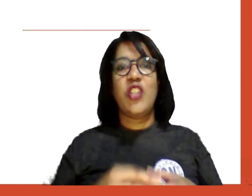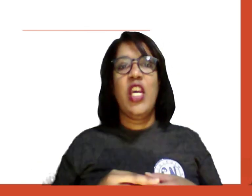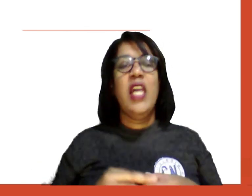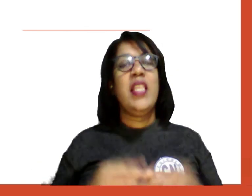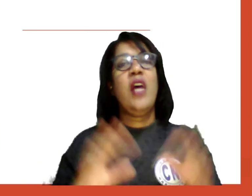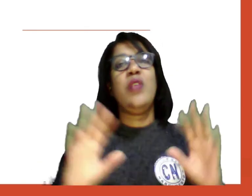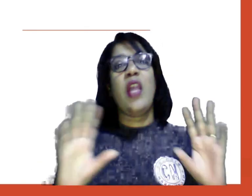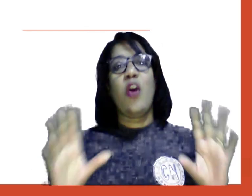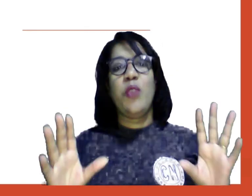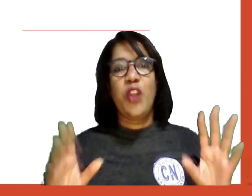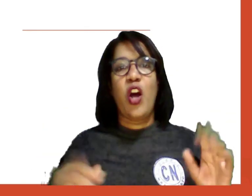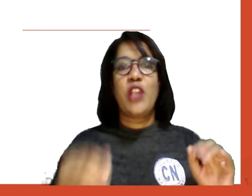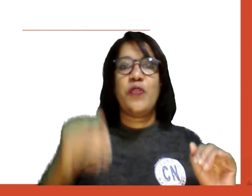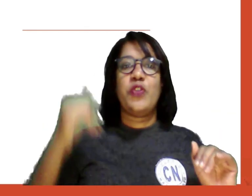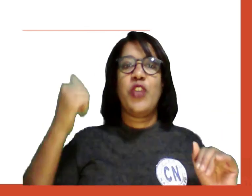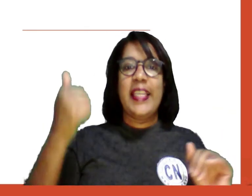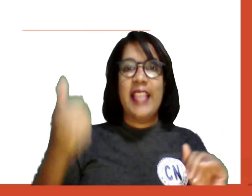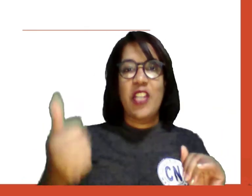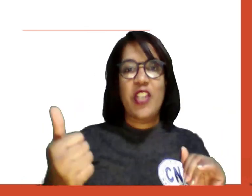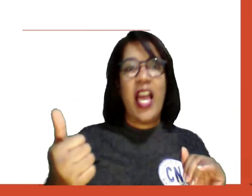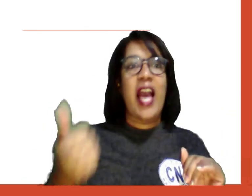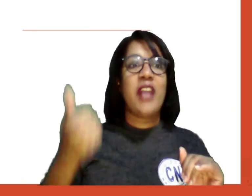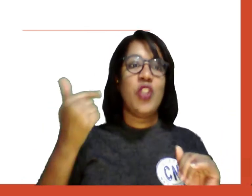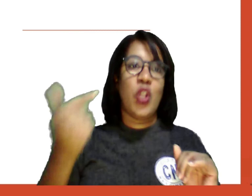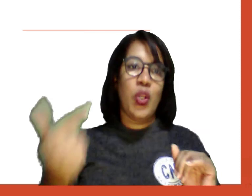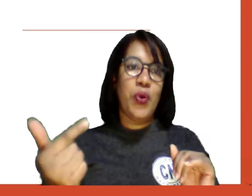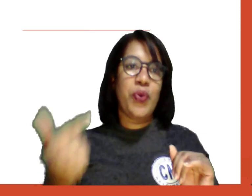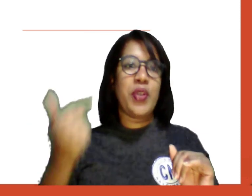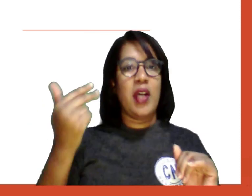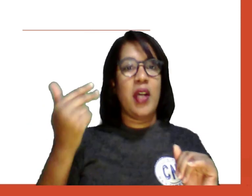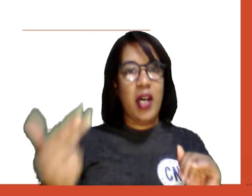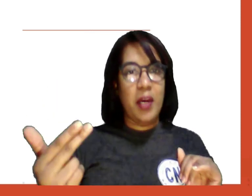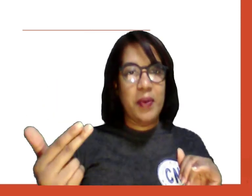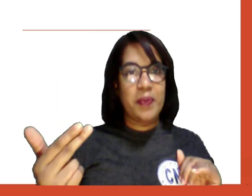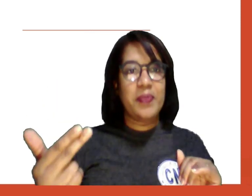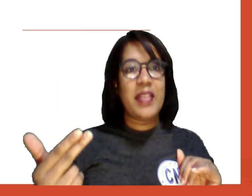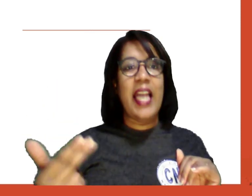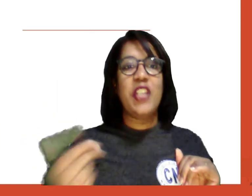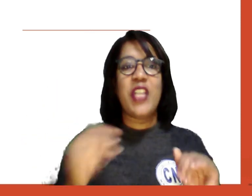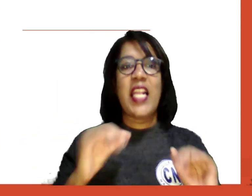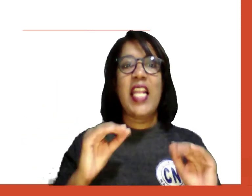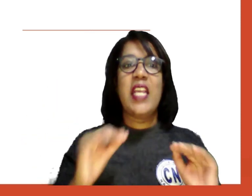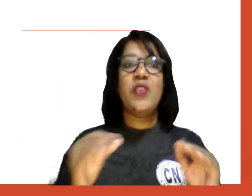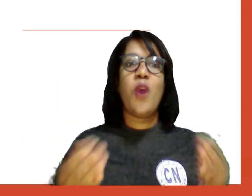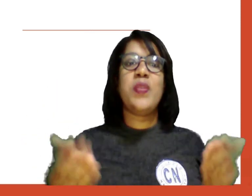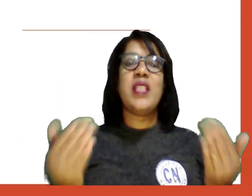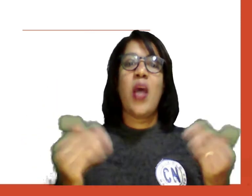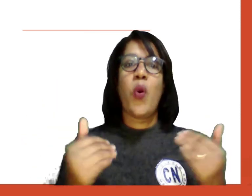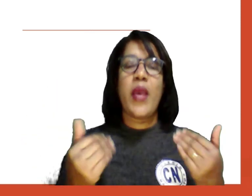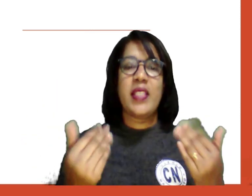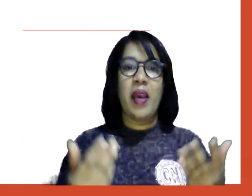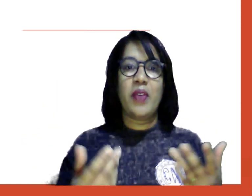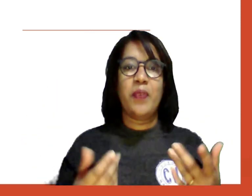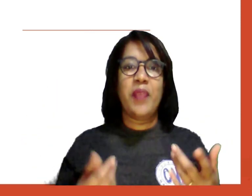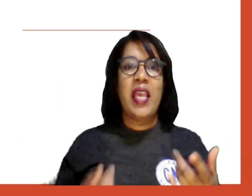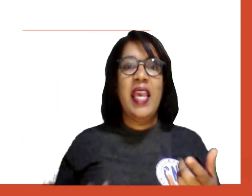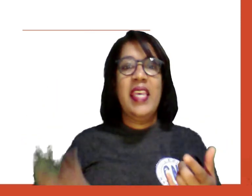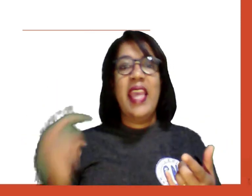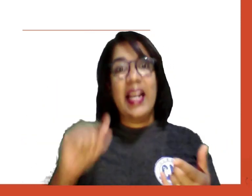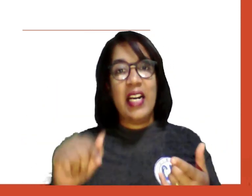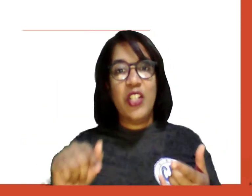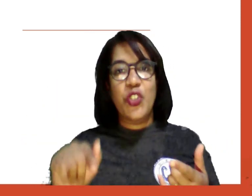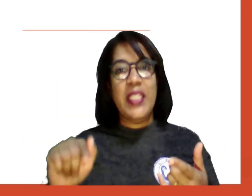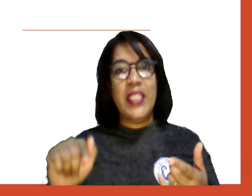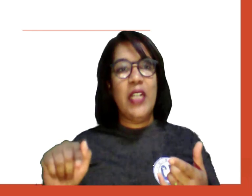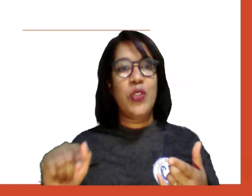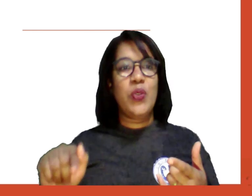XVI e diante. Então tem como os filósofos Descartes, Locke, Hume, tá? Eles analisam como se dá o conhecimento.